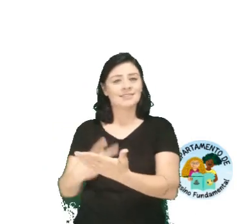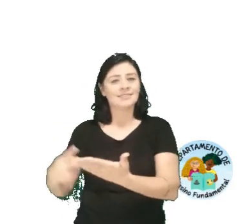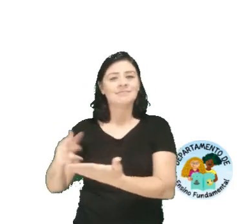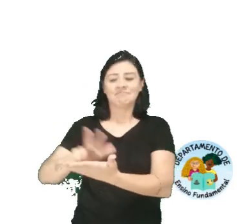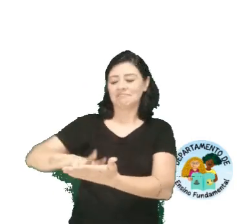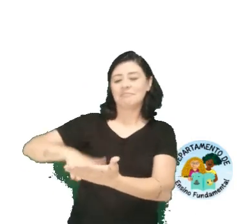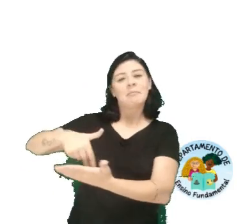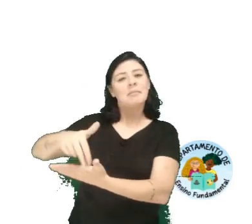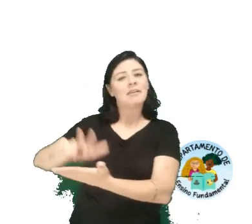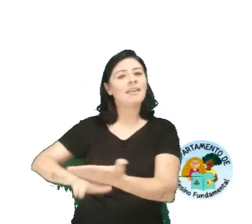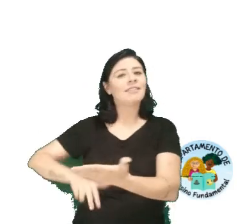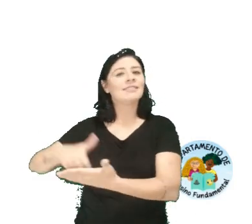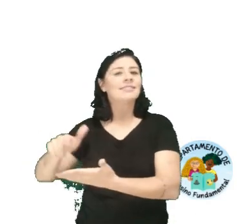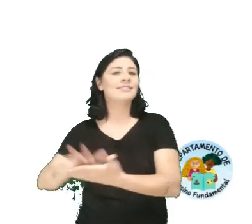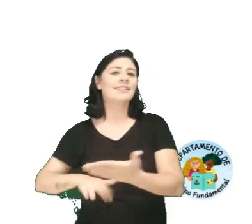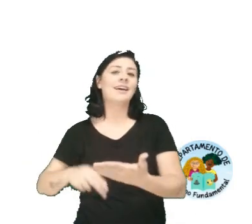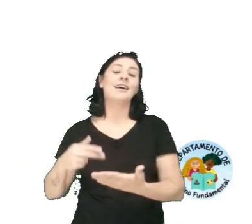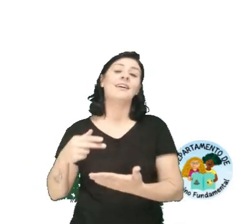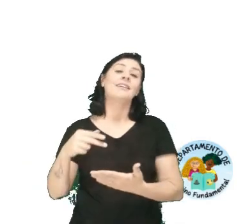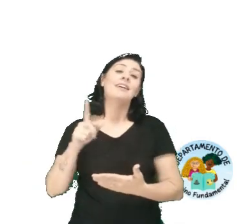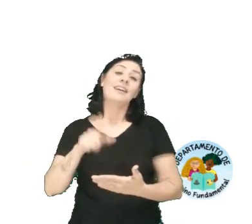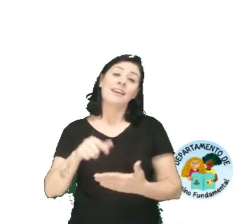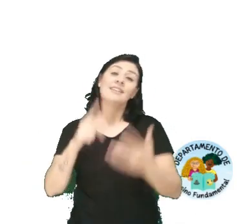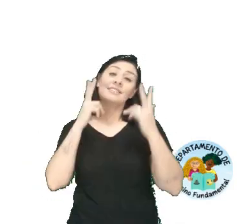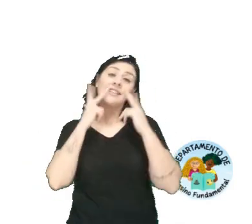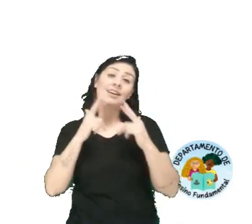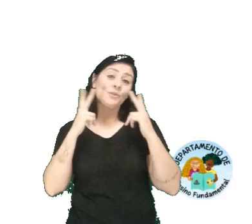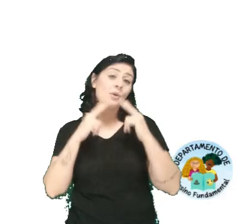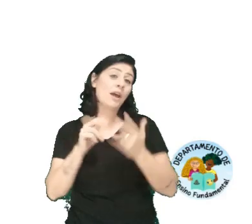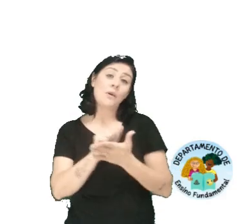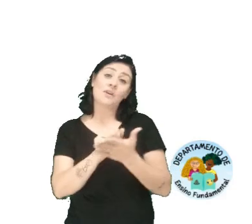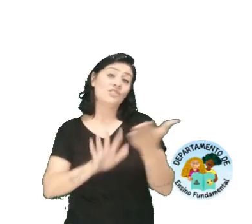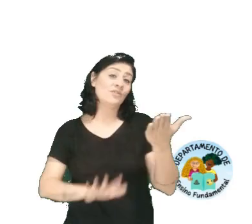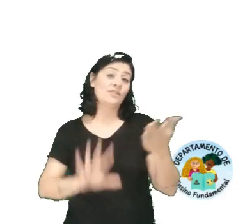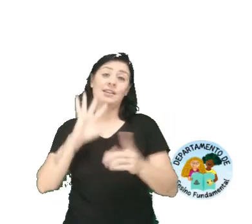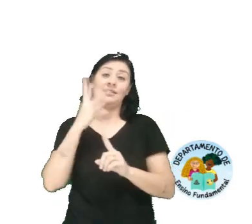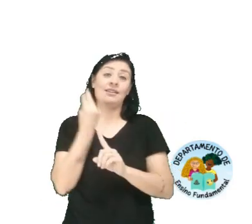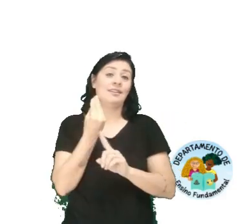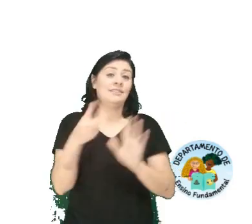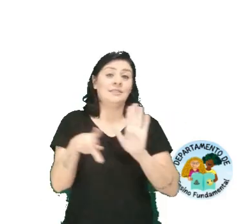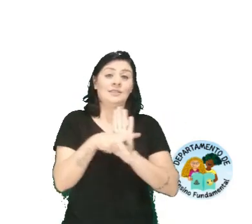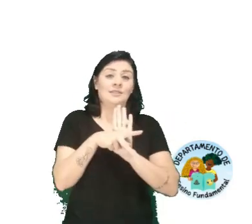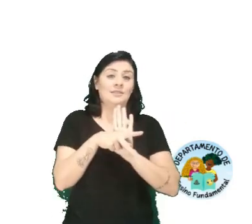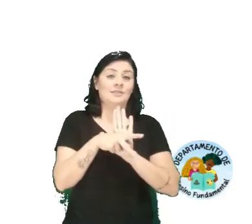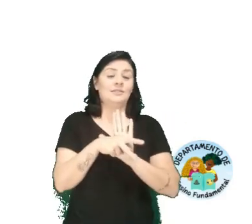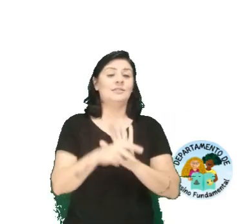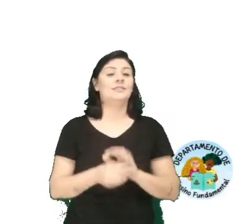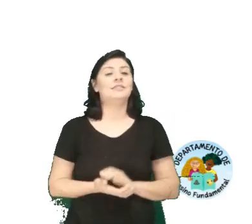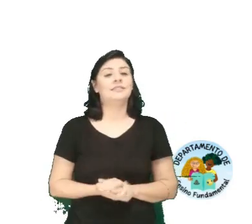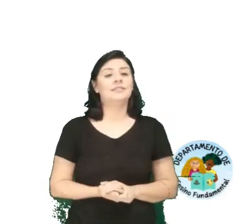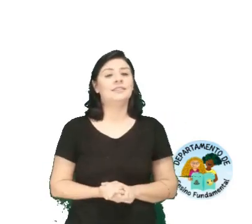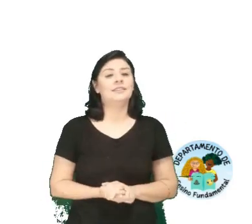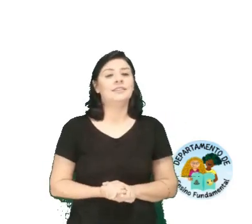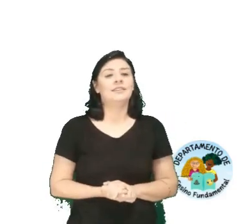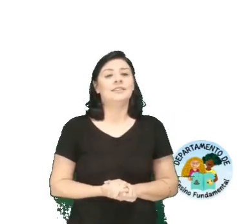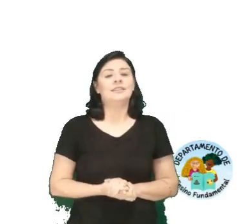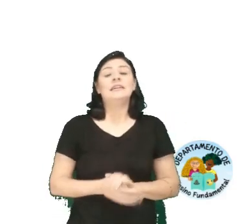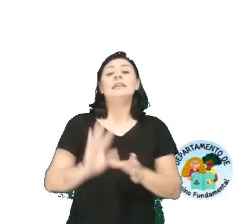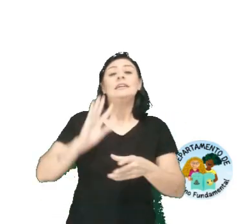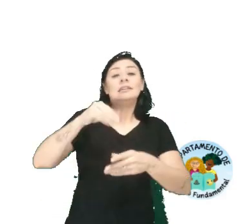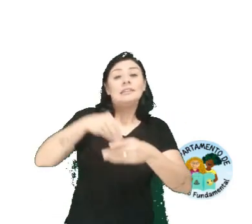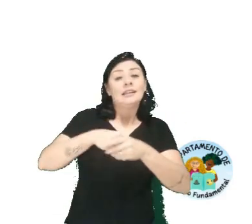então utilizar essa tinta em algumas atividades artísticas. Então, dentro